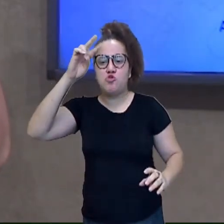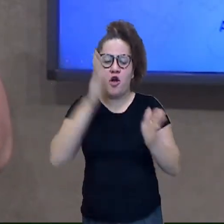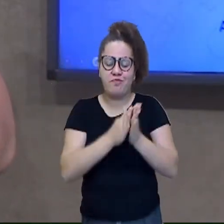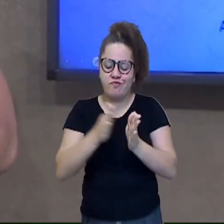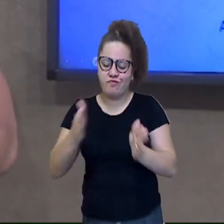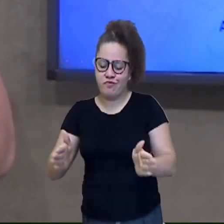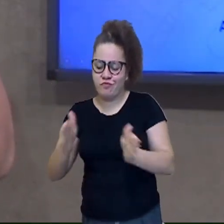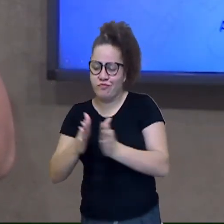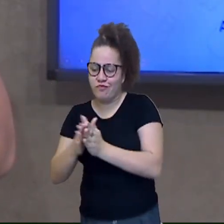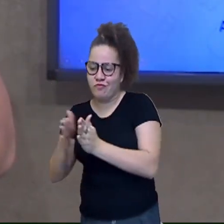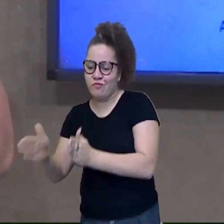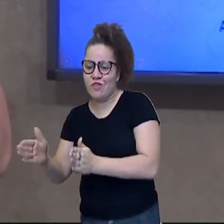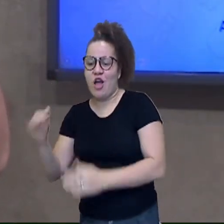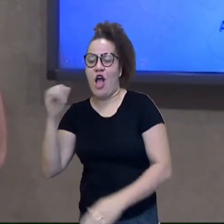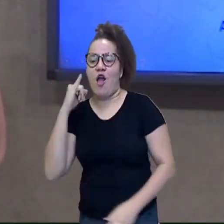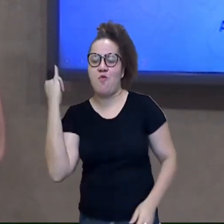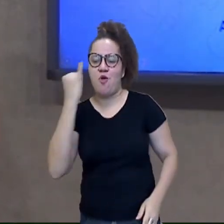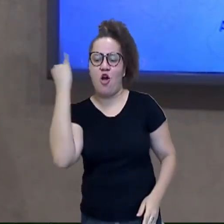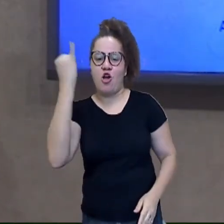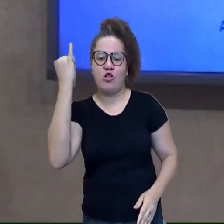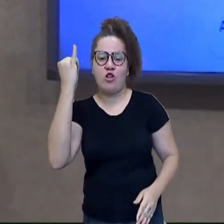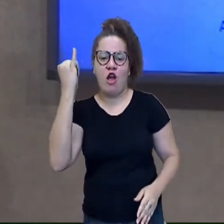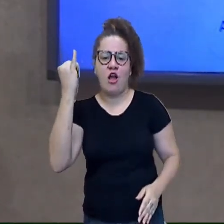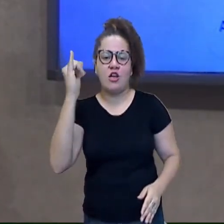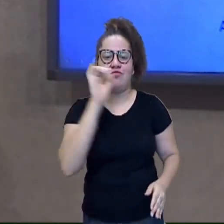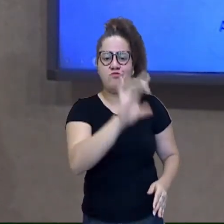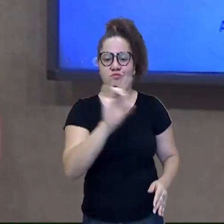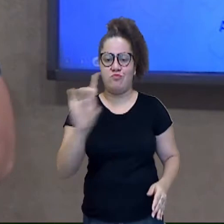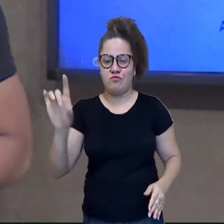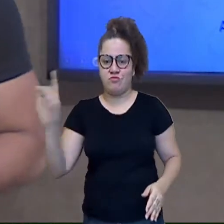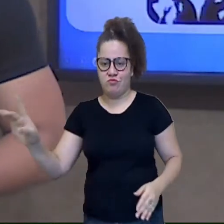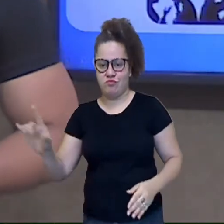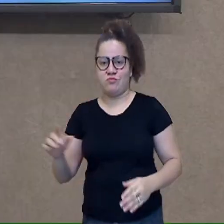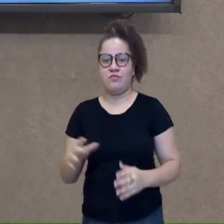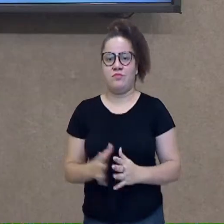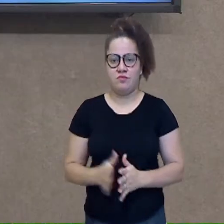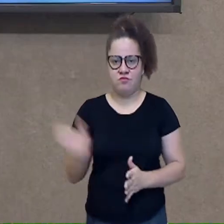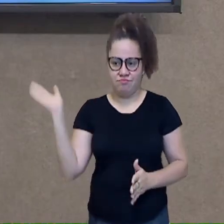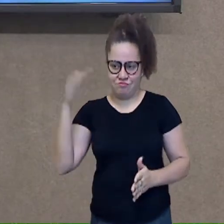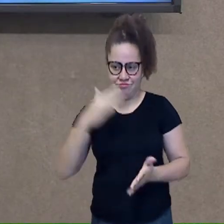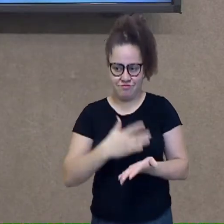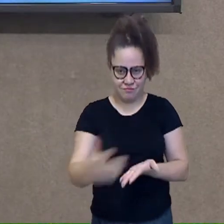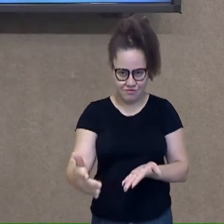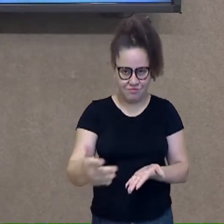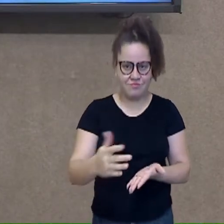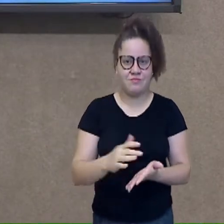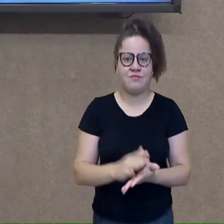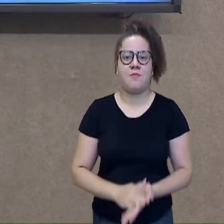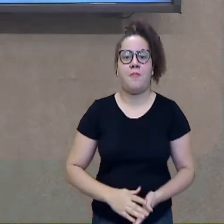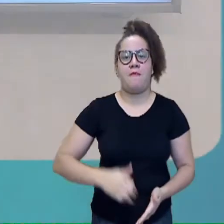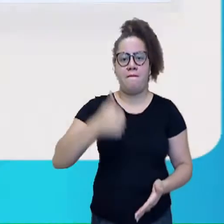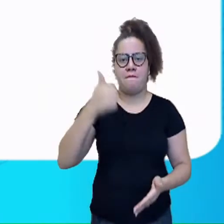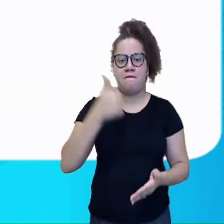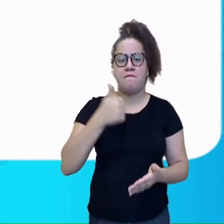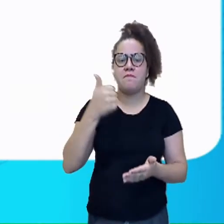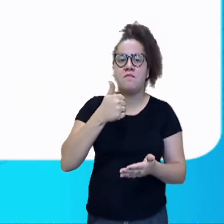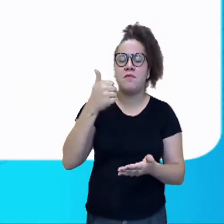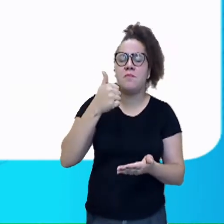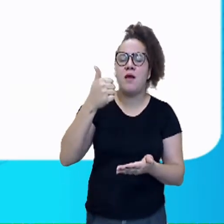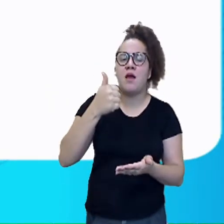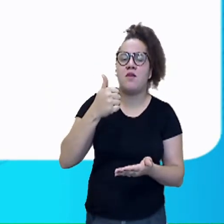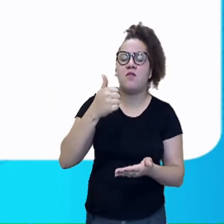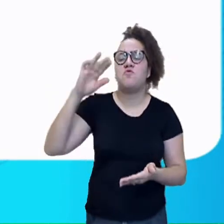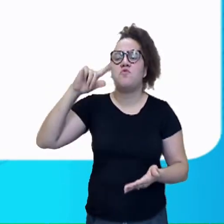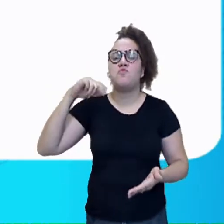saber a importância de cada um deles no decorrer do tempo. Vamos lá. O primeiro momento é que temos